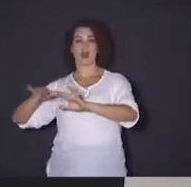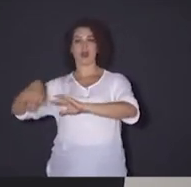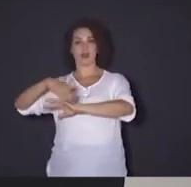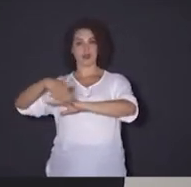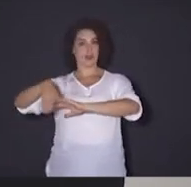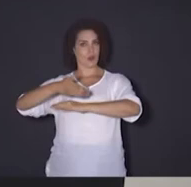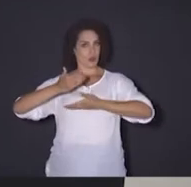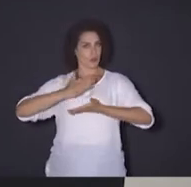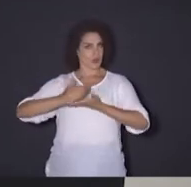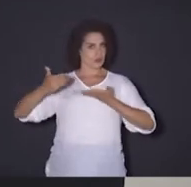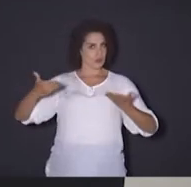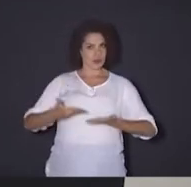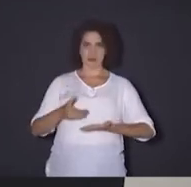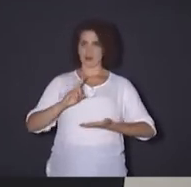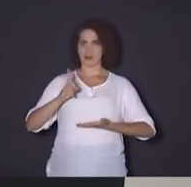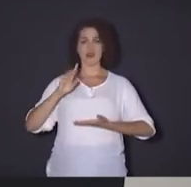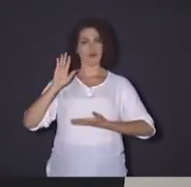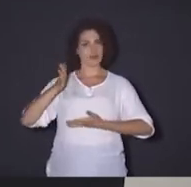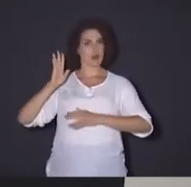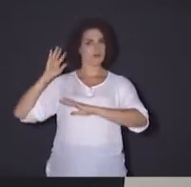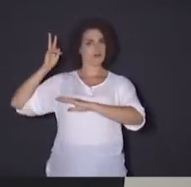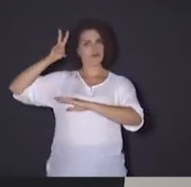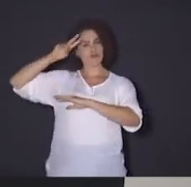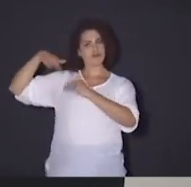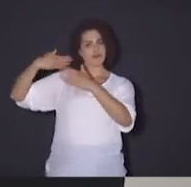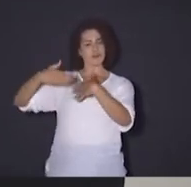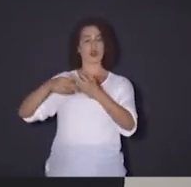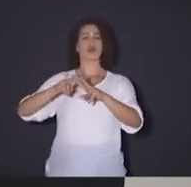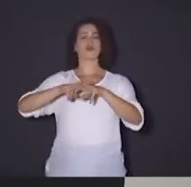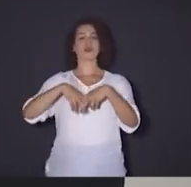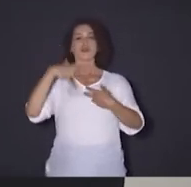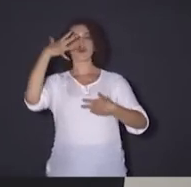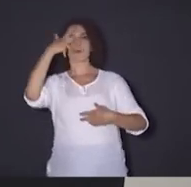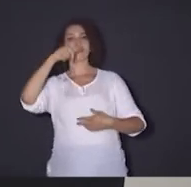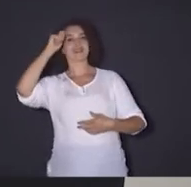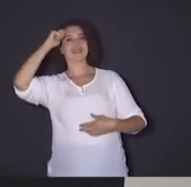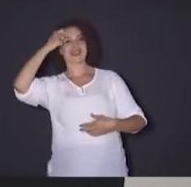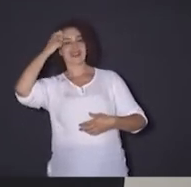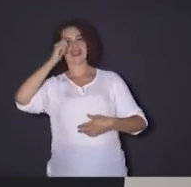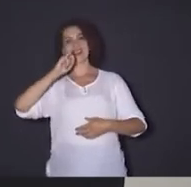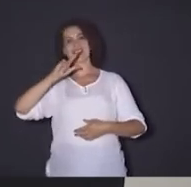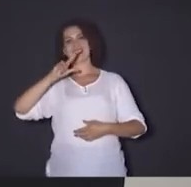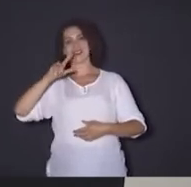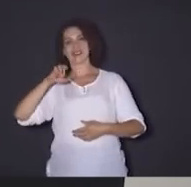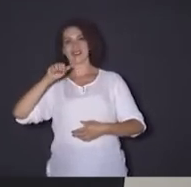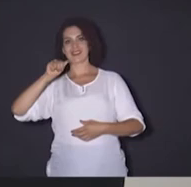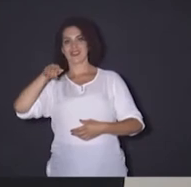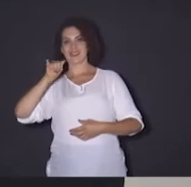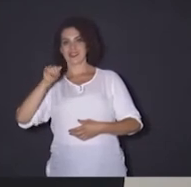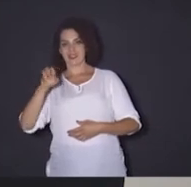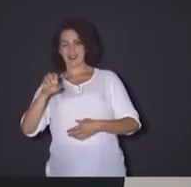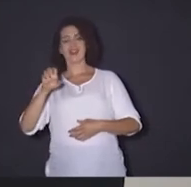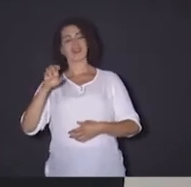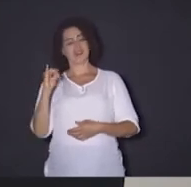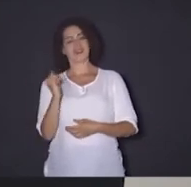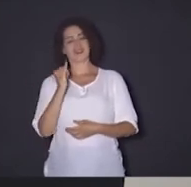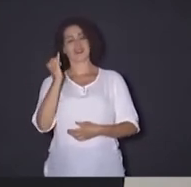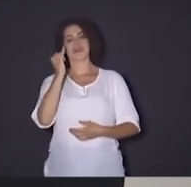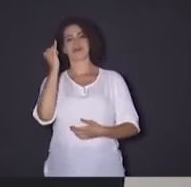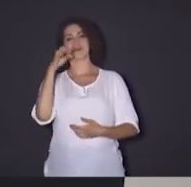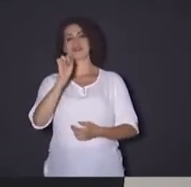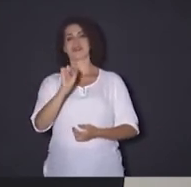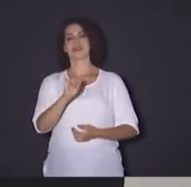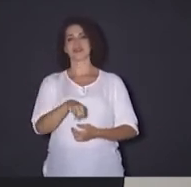que é alegado nosso é importante por isso que beleza negra daí é importante é é importante e